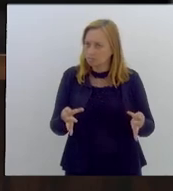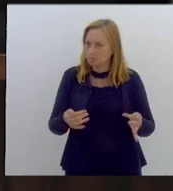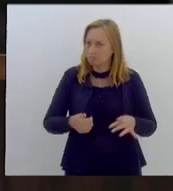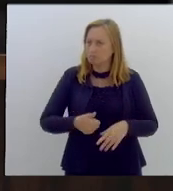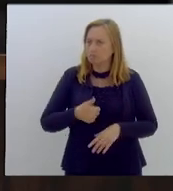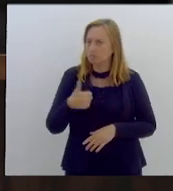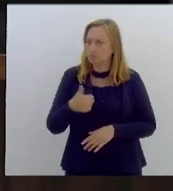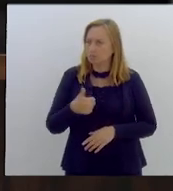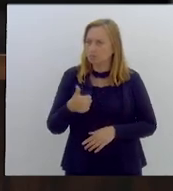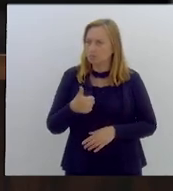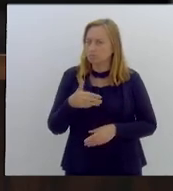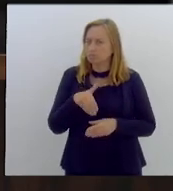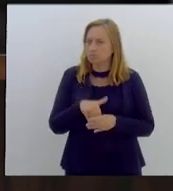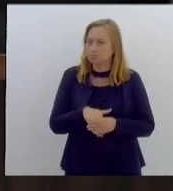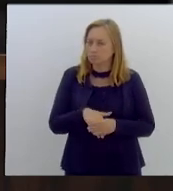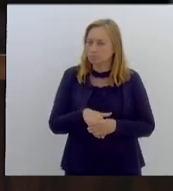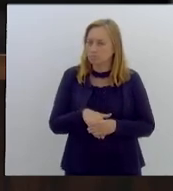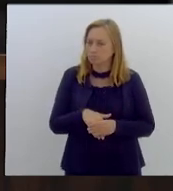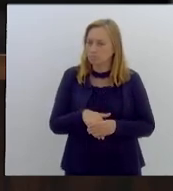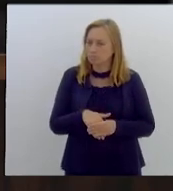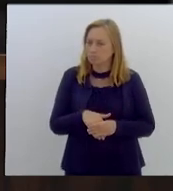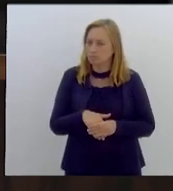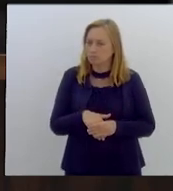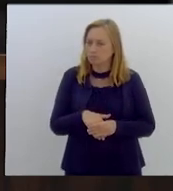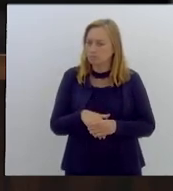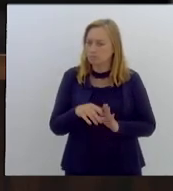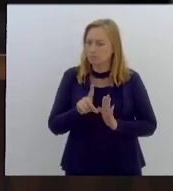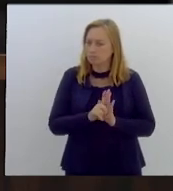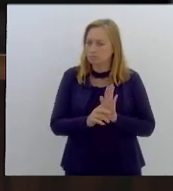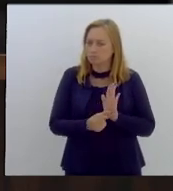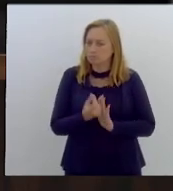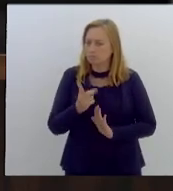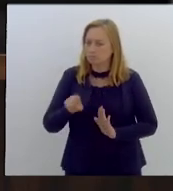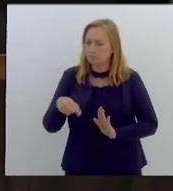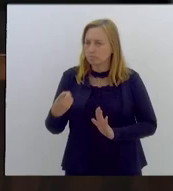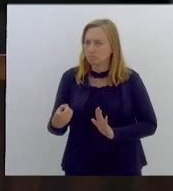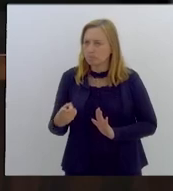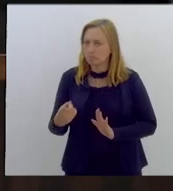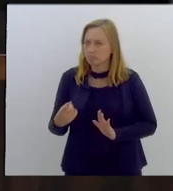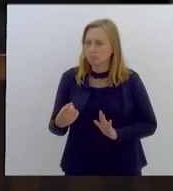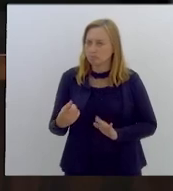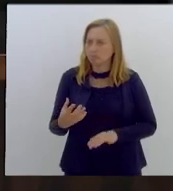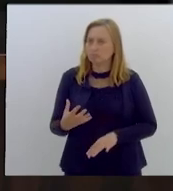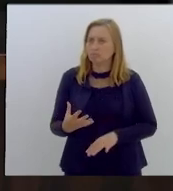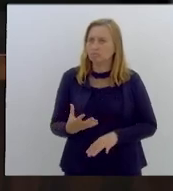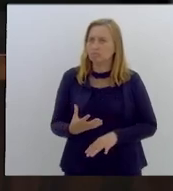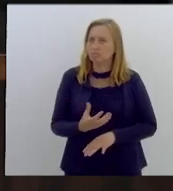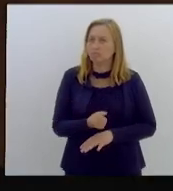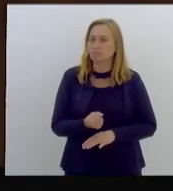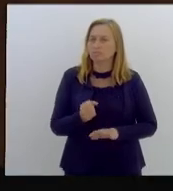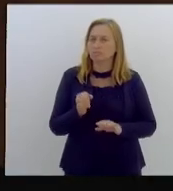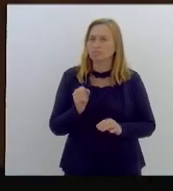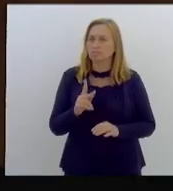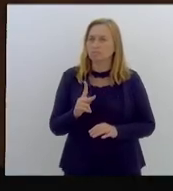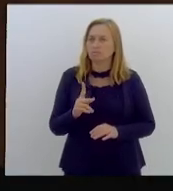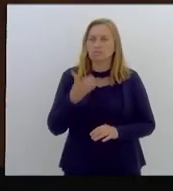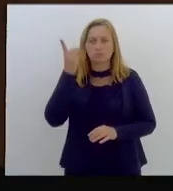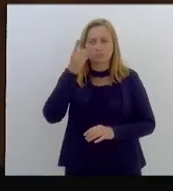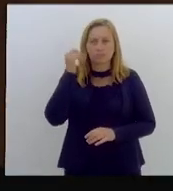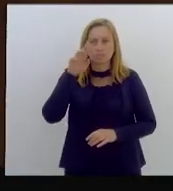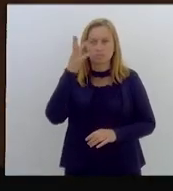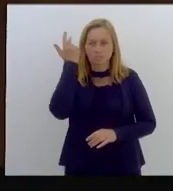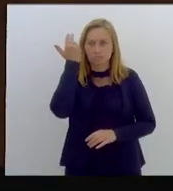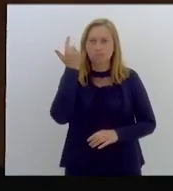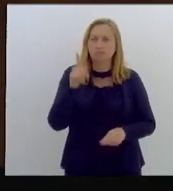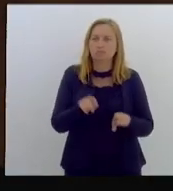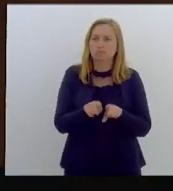primeira votação a LOA e depois salvo os destaques, tá ok? Eu só queria perguntar, presidente, o deputado Eliomar Coelho também fez um